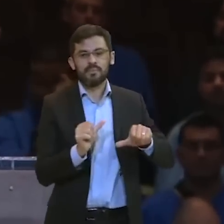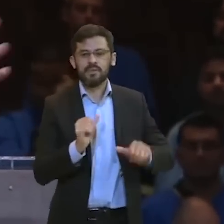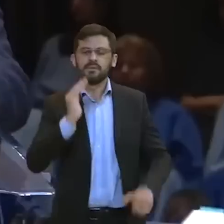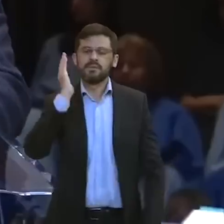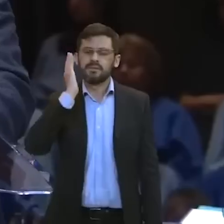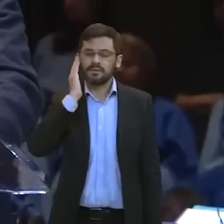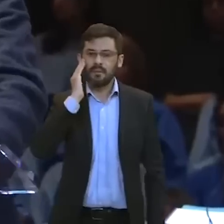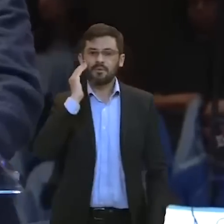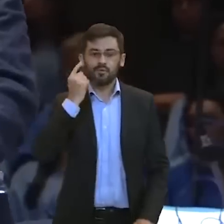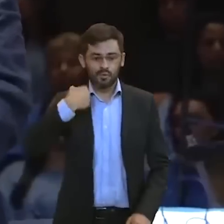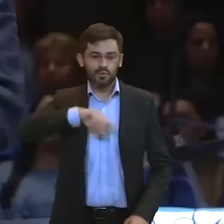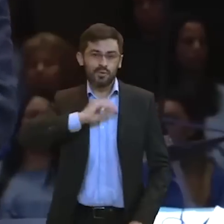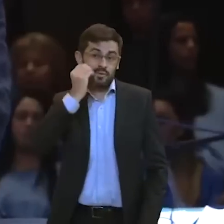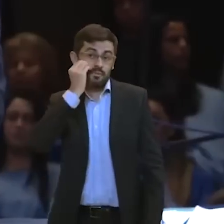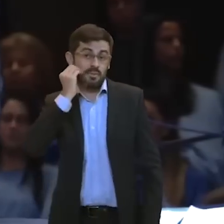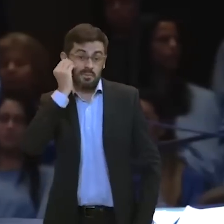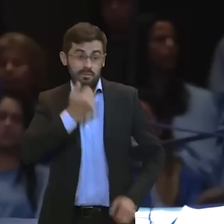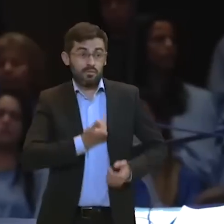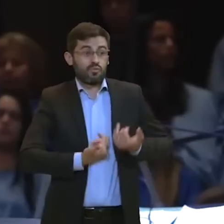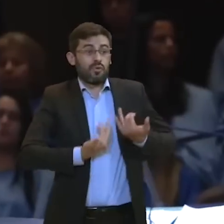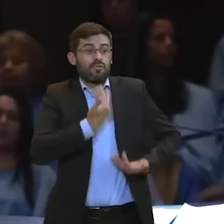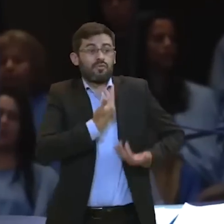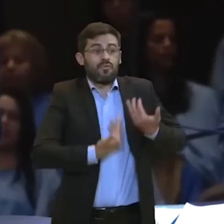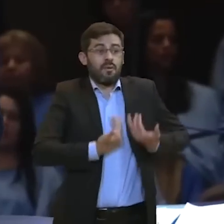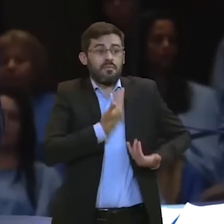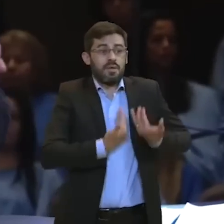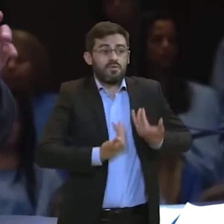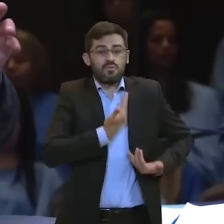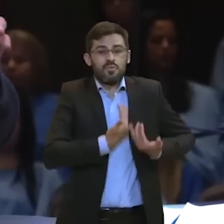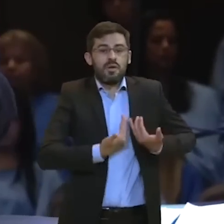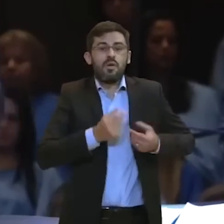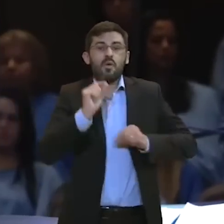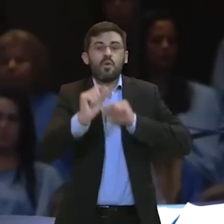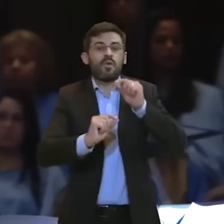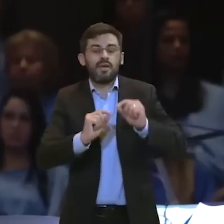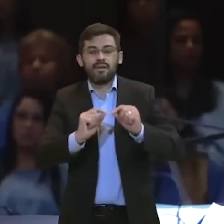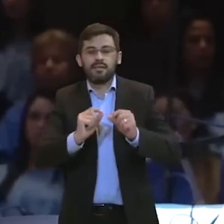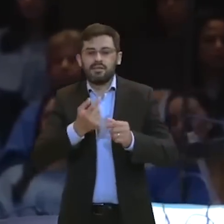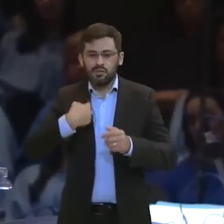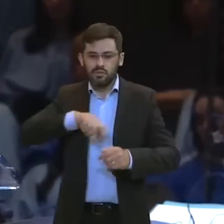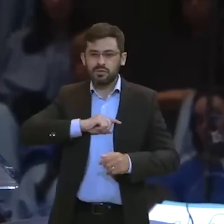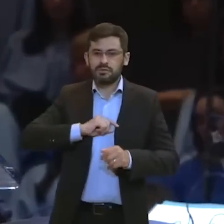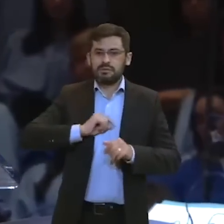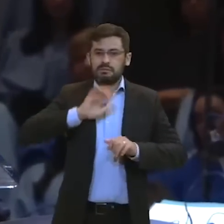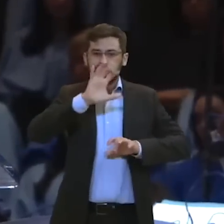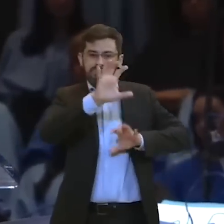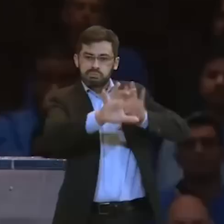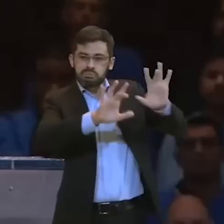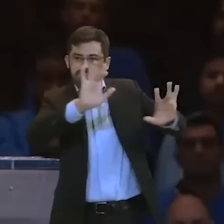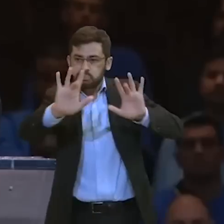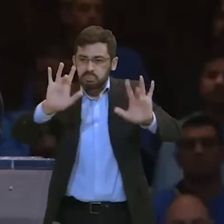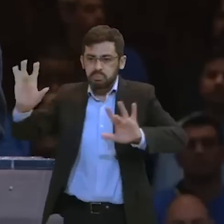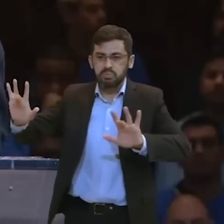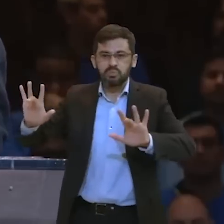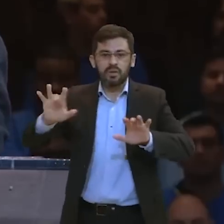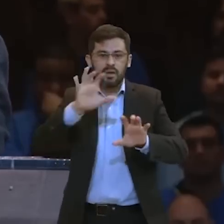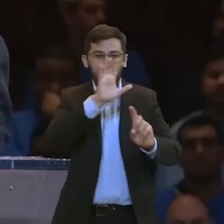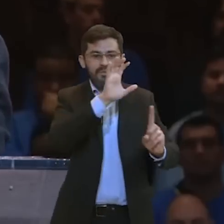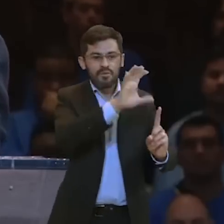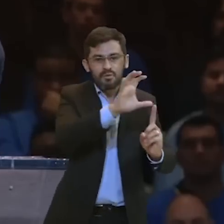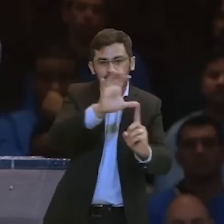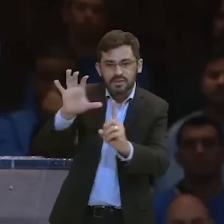vivendo um avivamento, é isso que acontece. Por onde a gente passa, a gente deixa as marcas da graça de